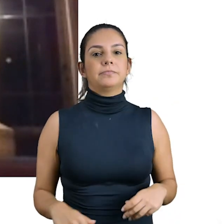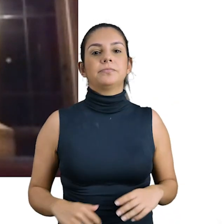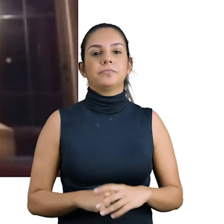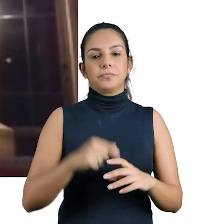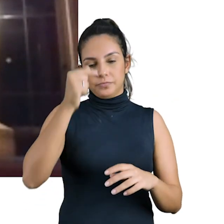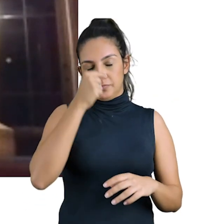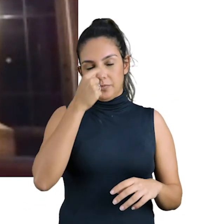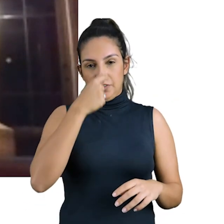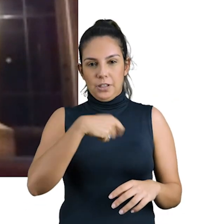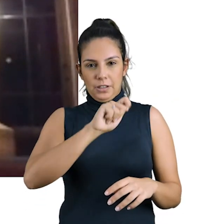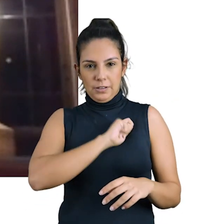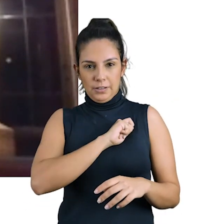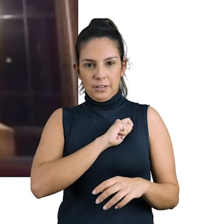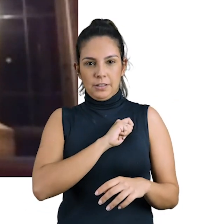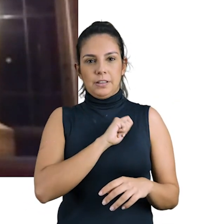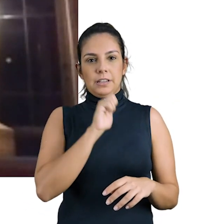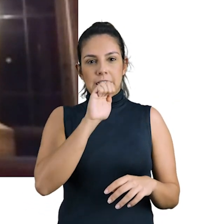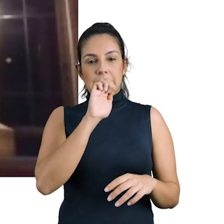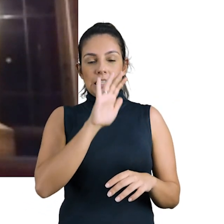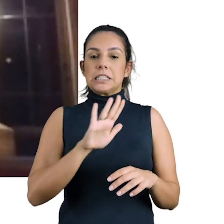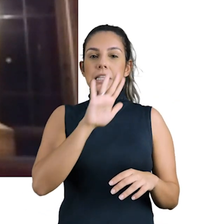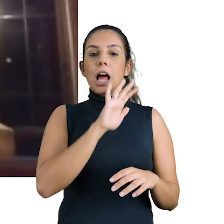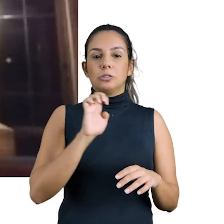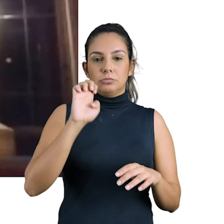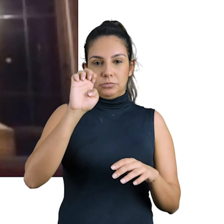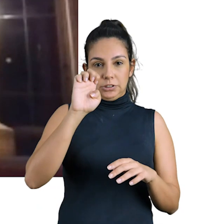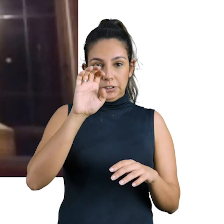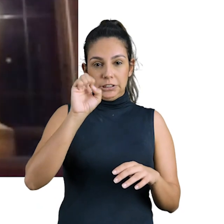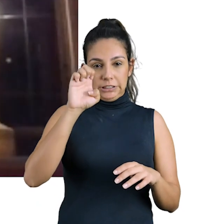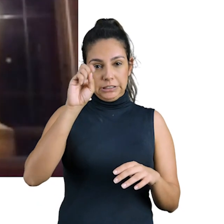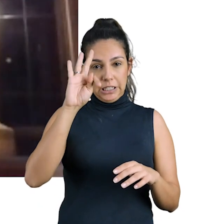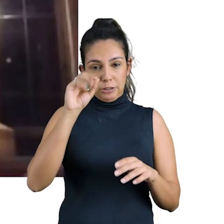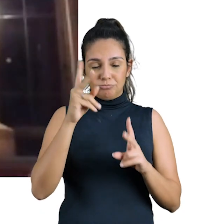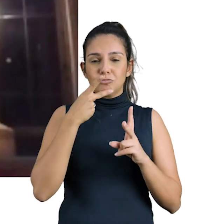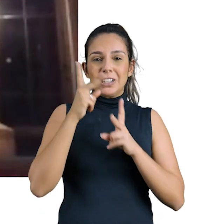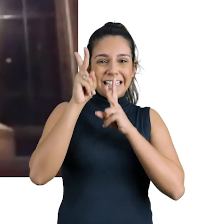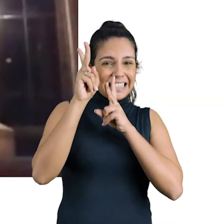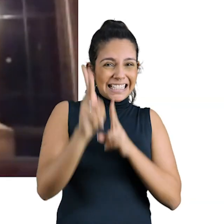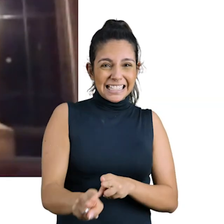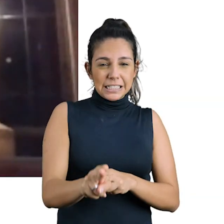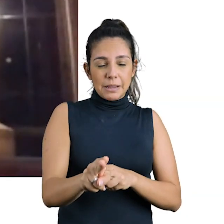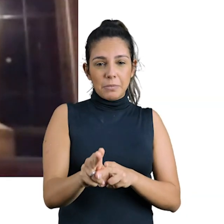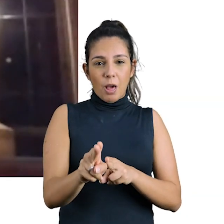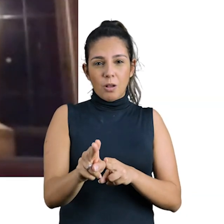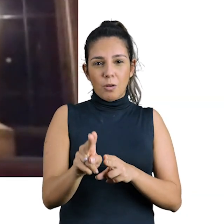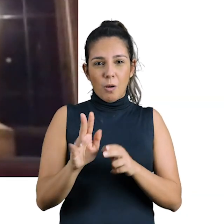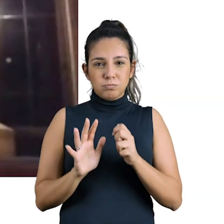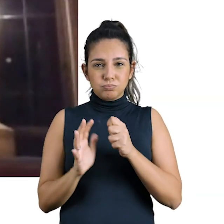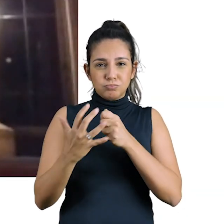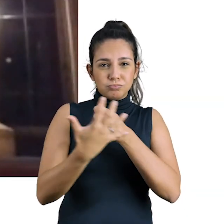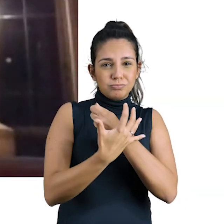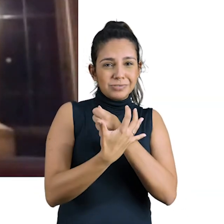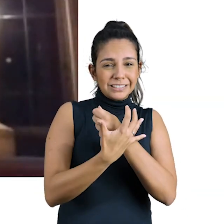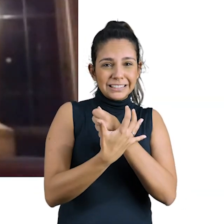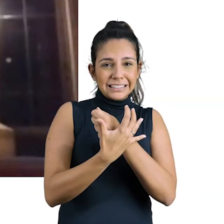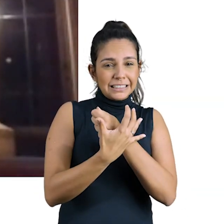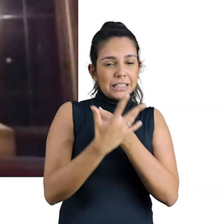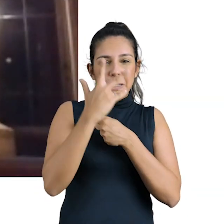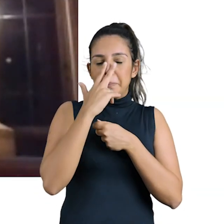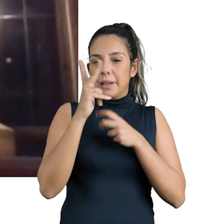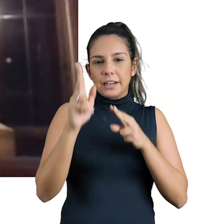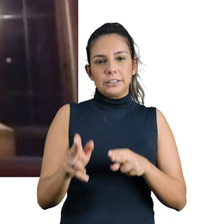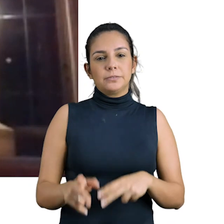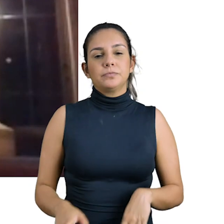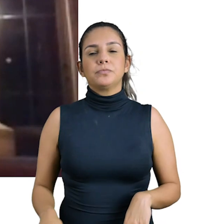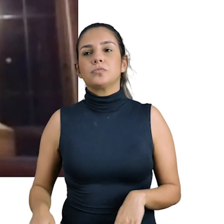gripe espanhola nos vários estados brasileiros. E as semelhanças são impressionantes, tanto nos erros como nos acertos.